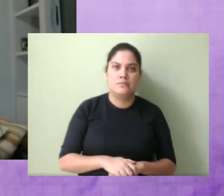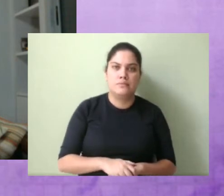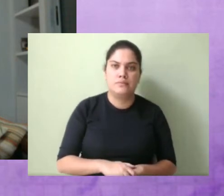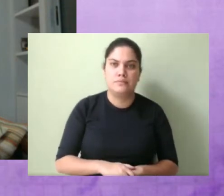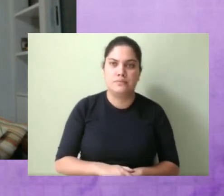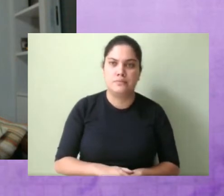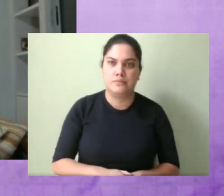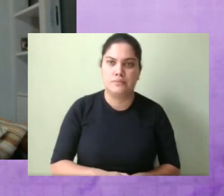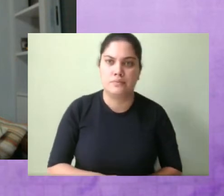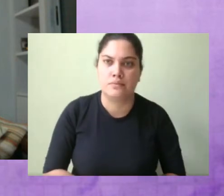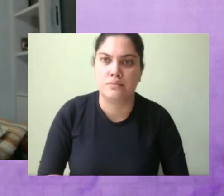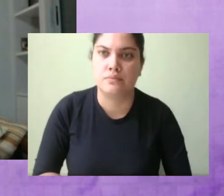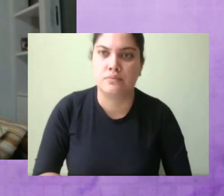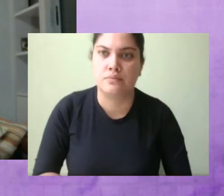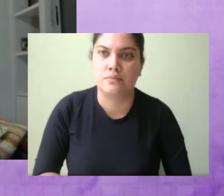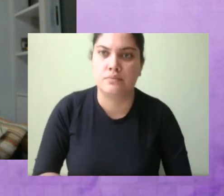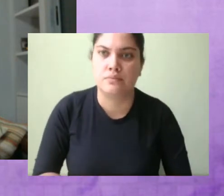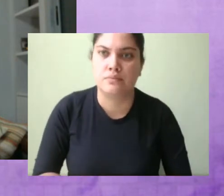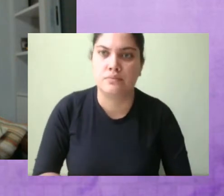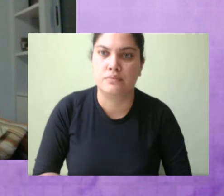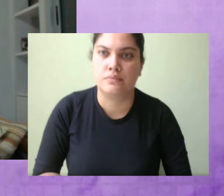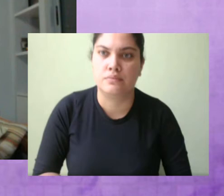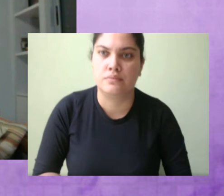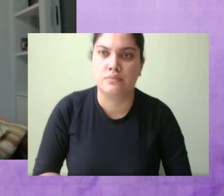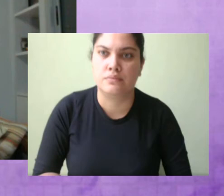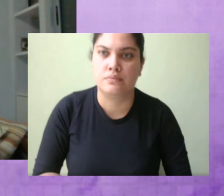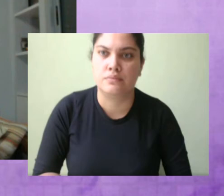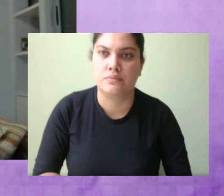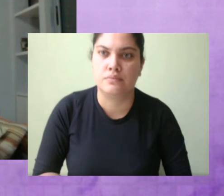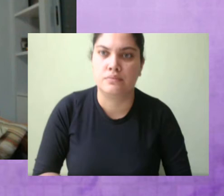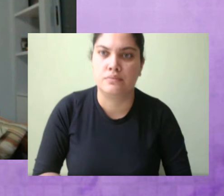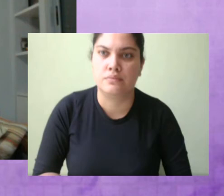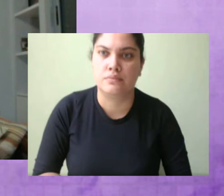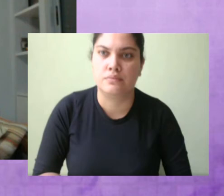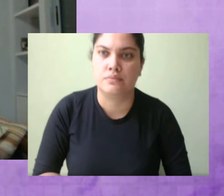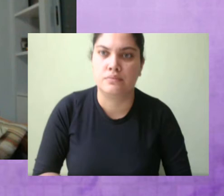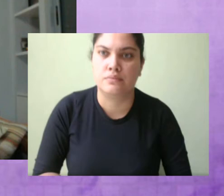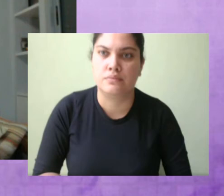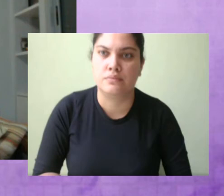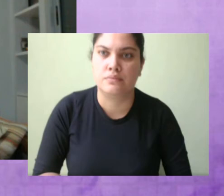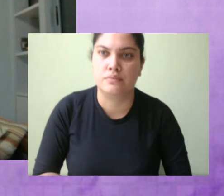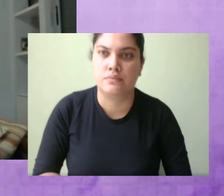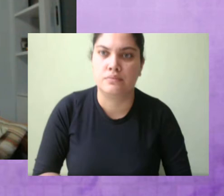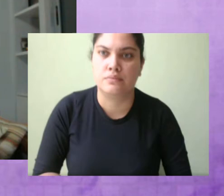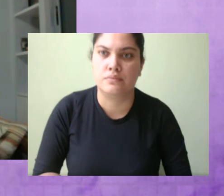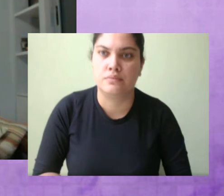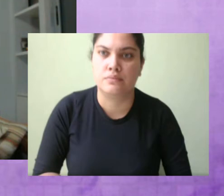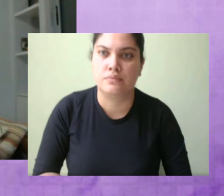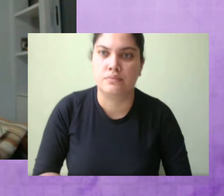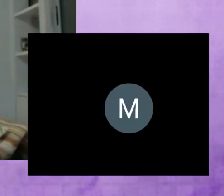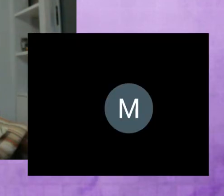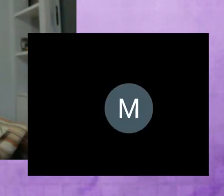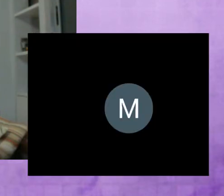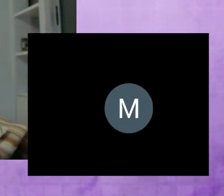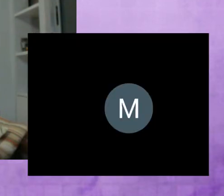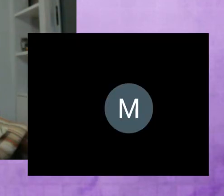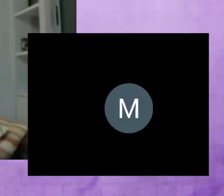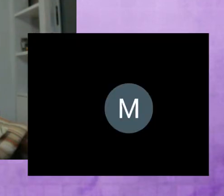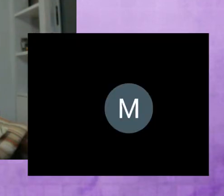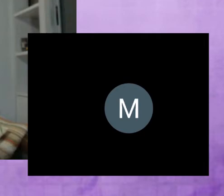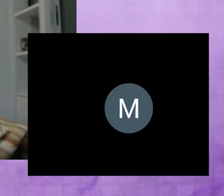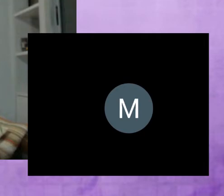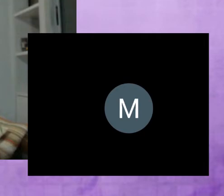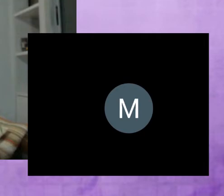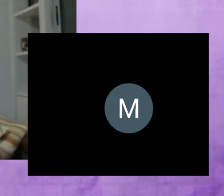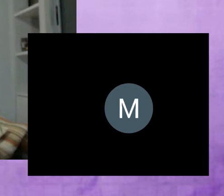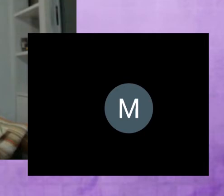das professoras, né? Porque geralmente esses casos, os estudantes procuram mais as professoras do que os professores. Não que eles não sejam procurados,